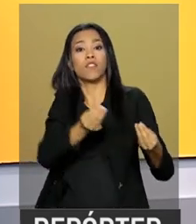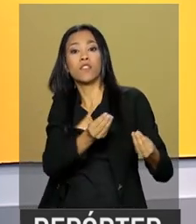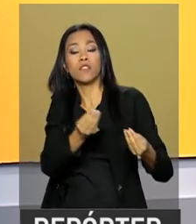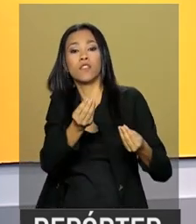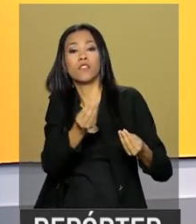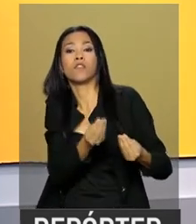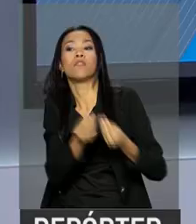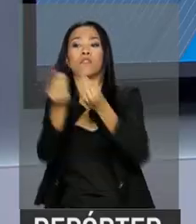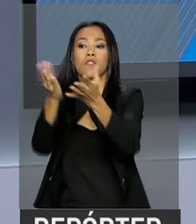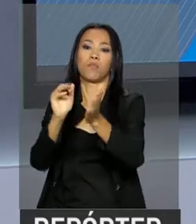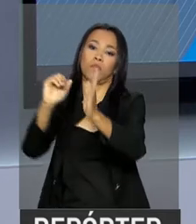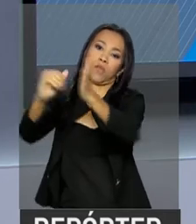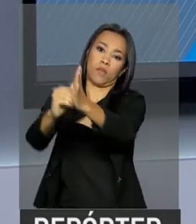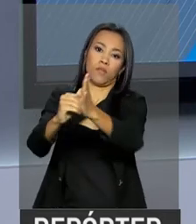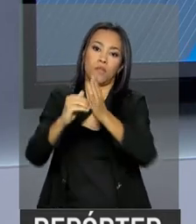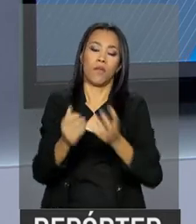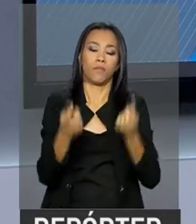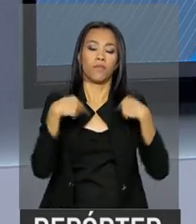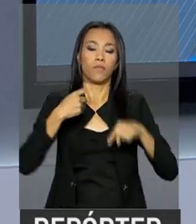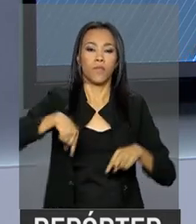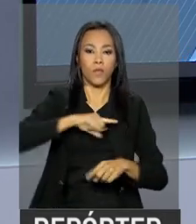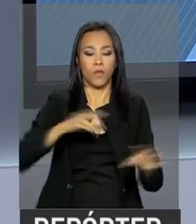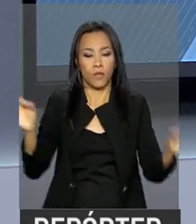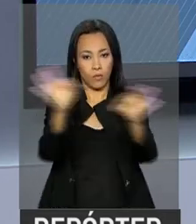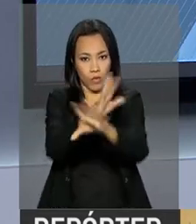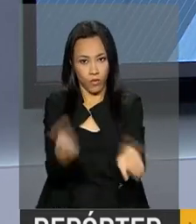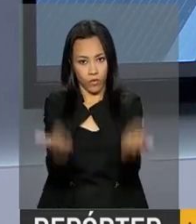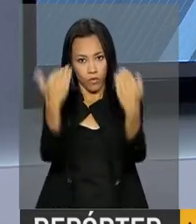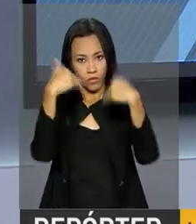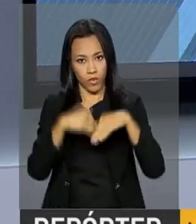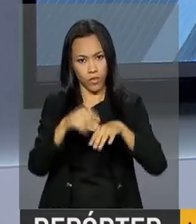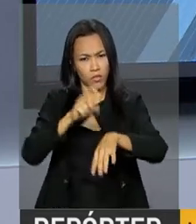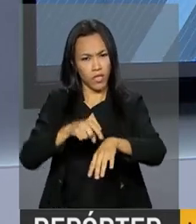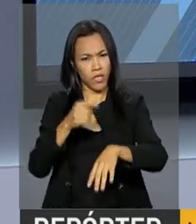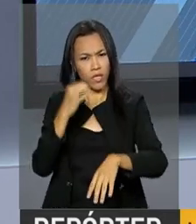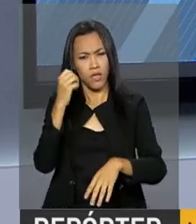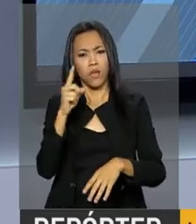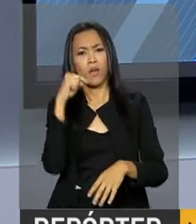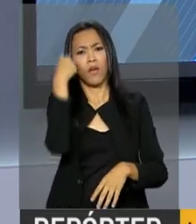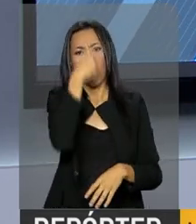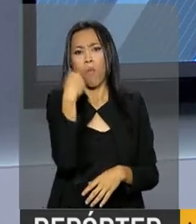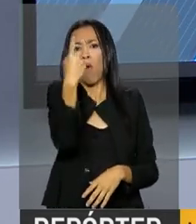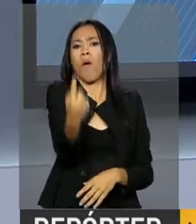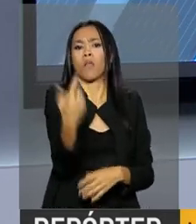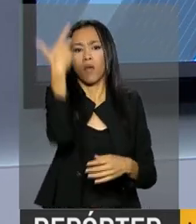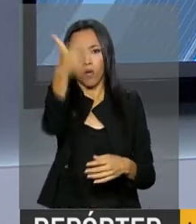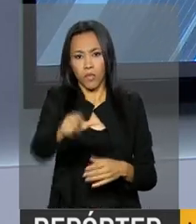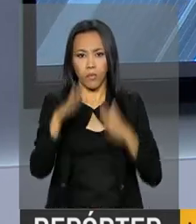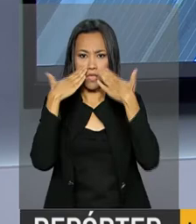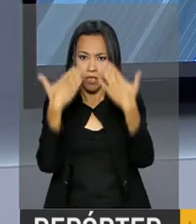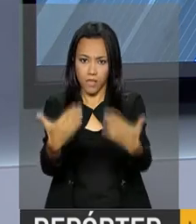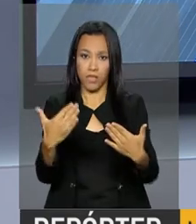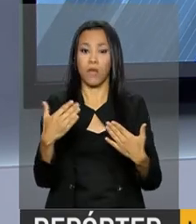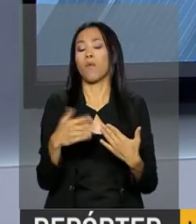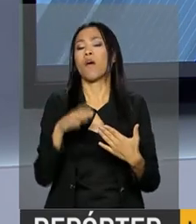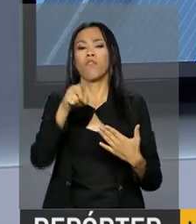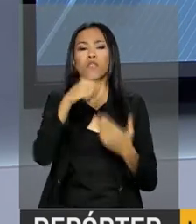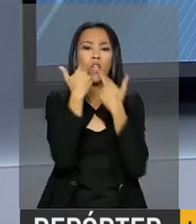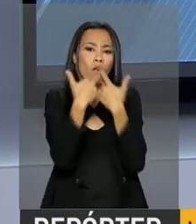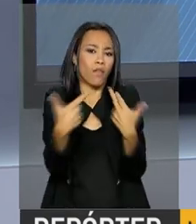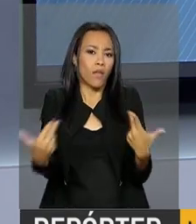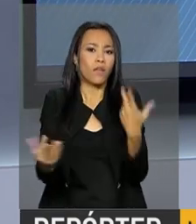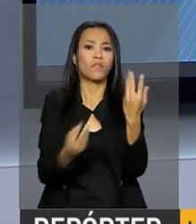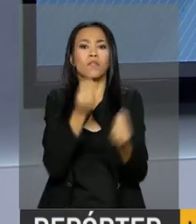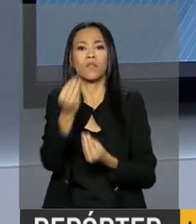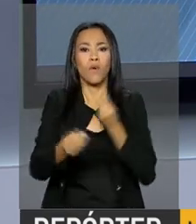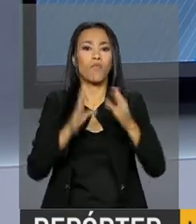o Senado. E o Repórter NBR fica por aqui, voltamos em 1 hora na nossa próxima edição. Acompanhe as novidades também